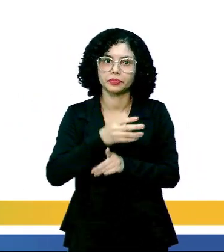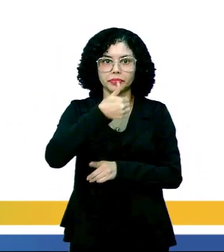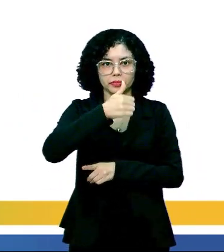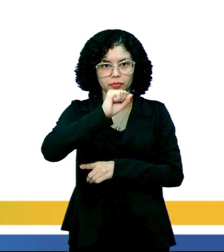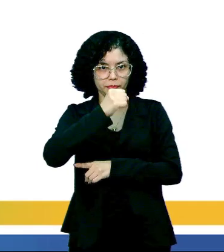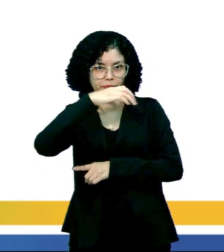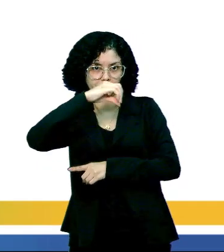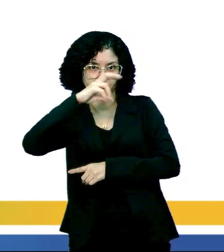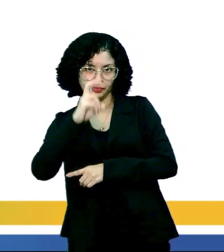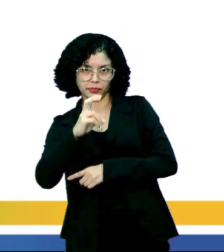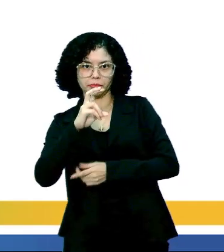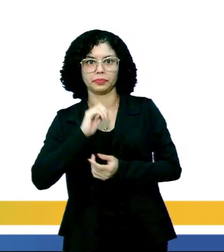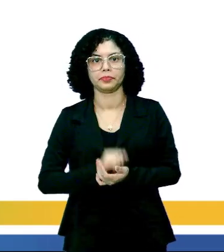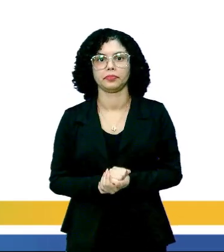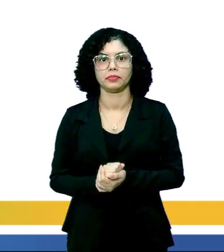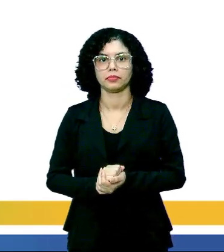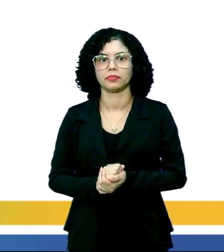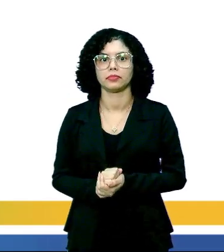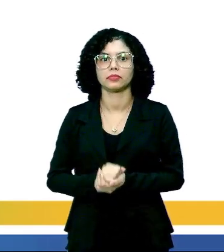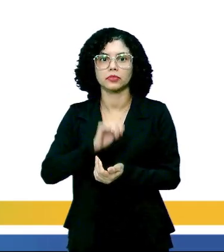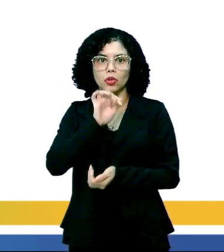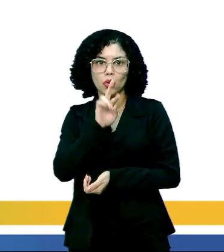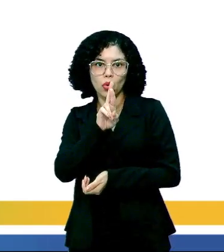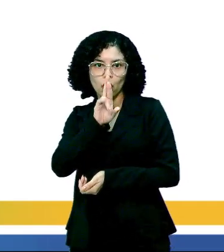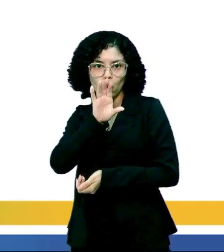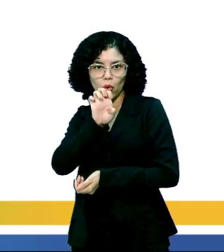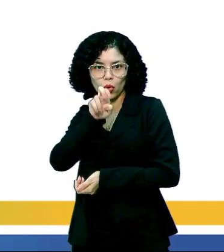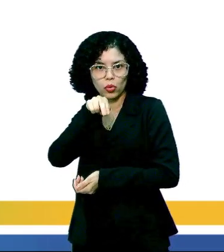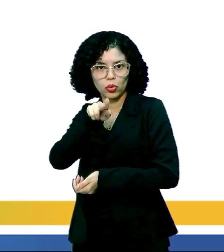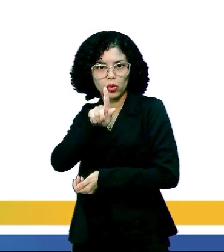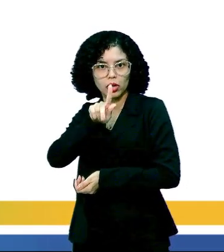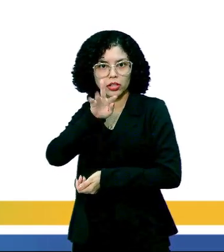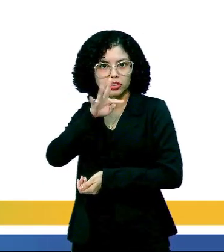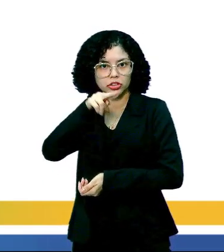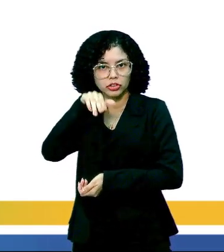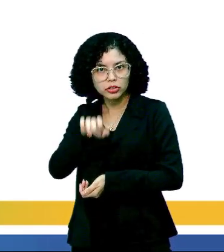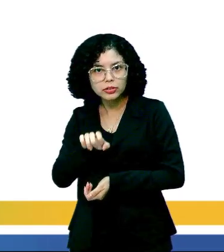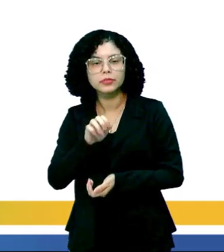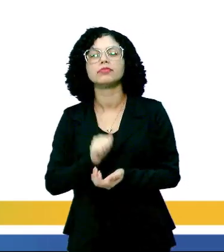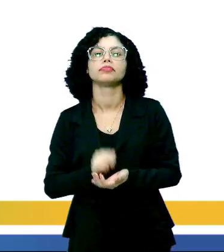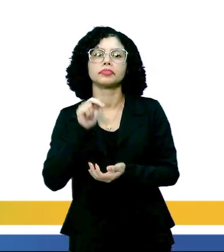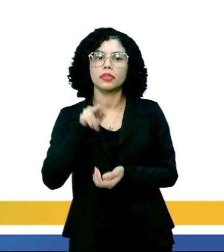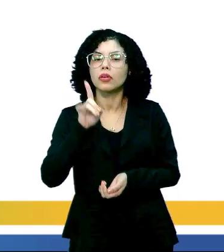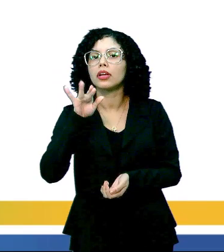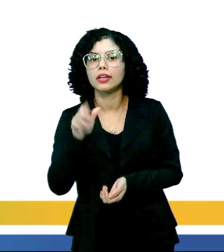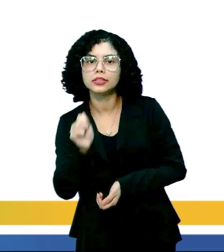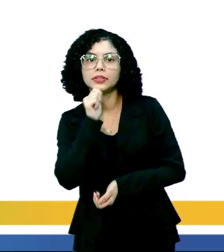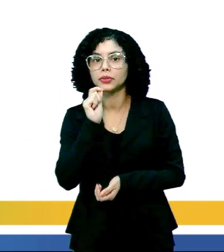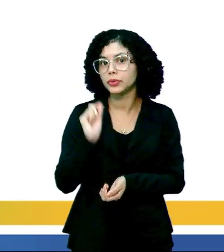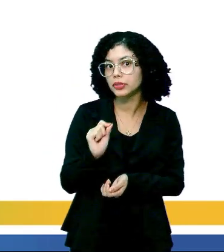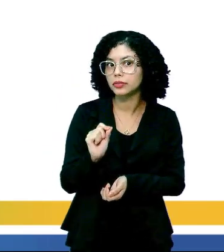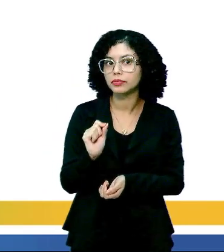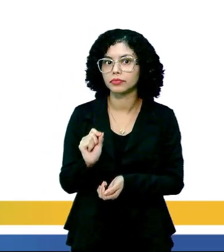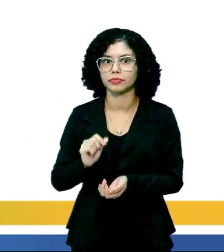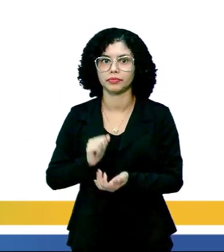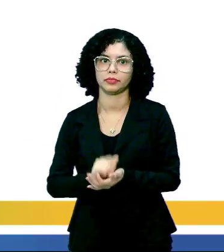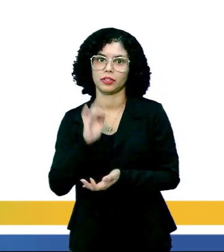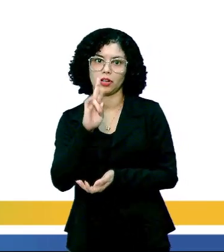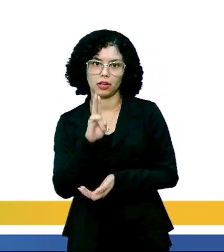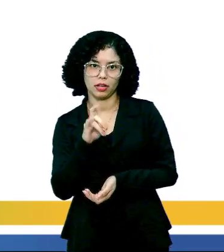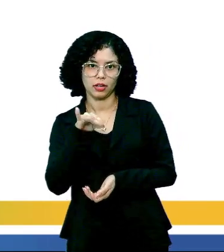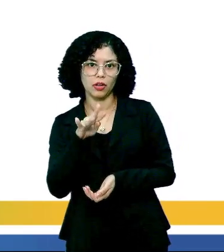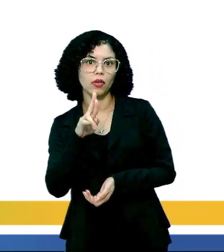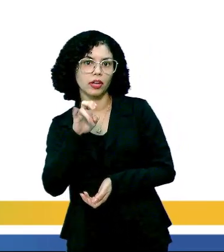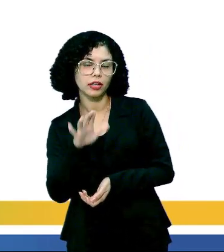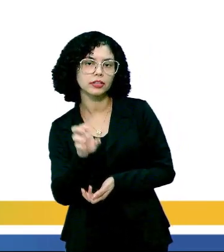em 1895 por Röntgen, tanto que hoje, né, a unidade de medida de radiação é medida em Röntgen.